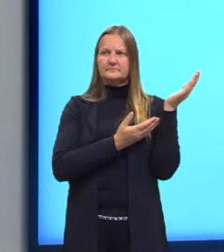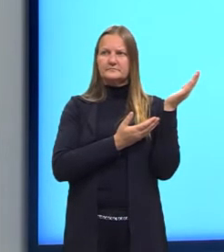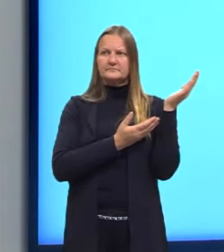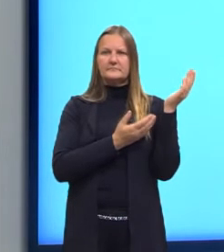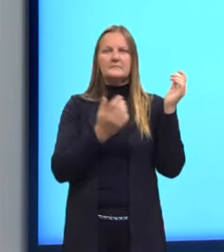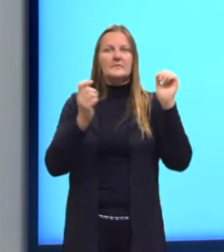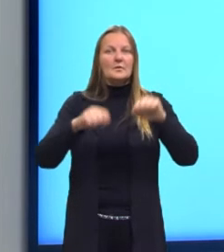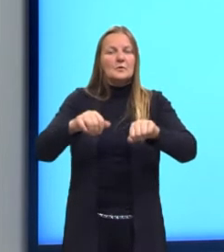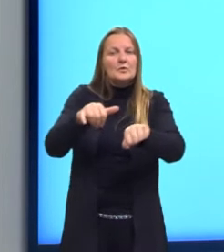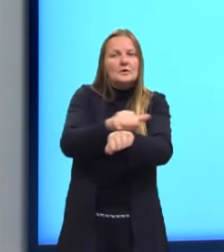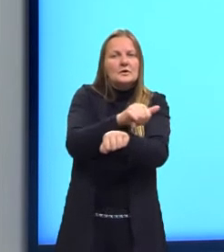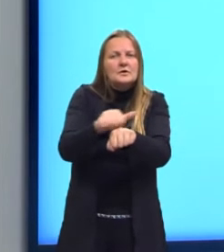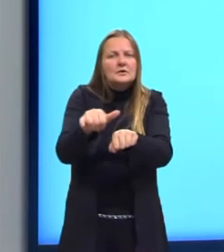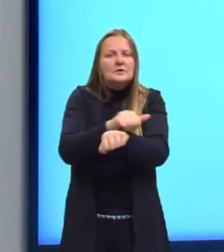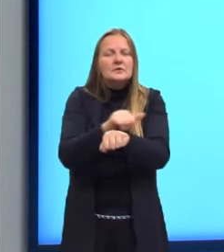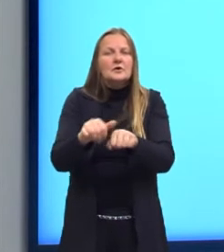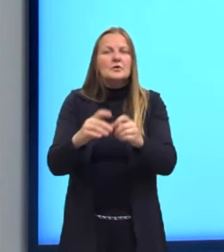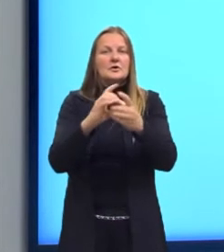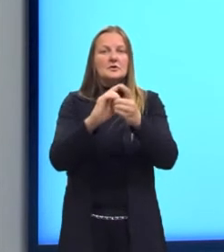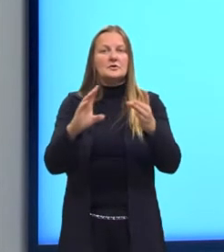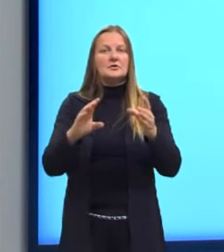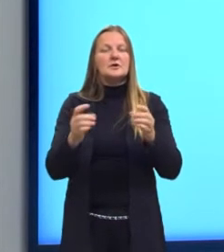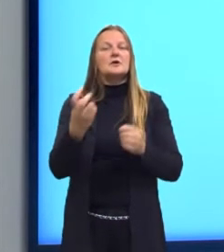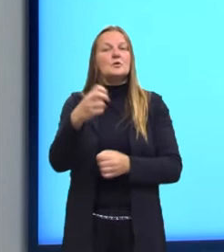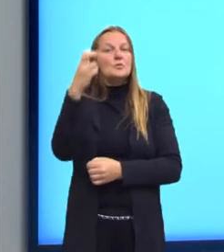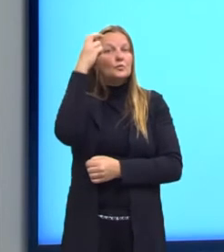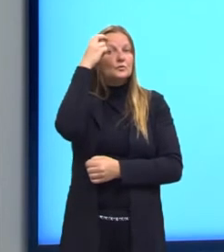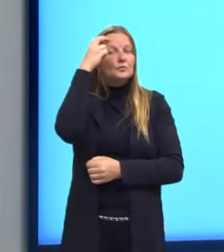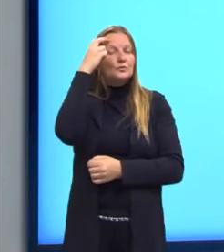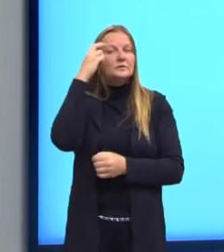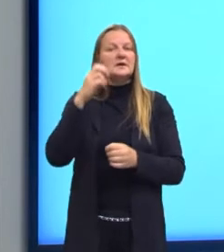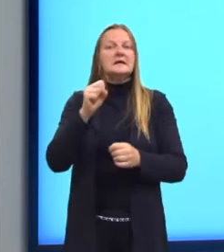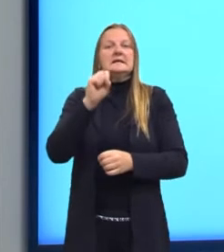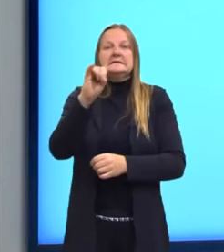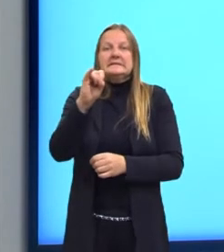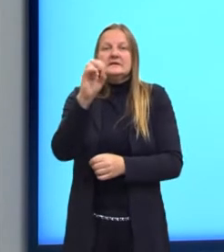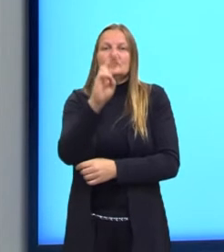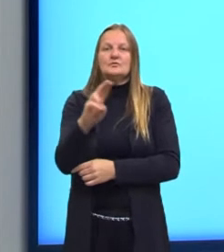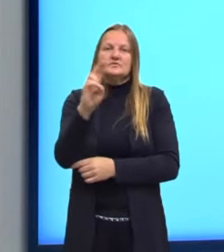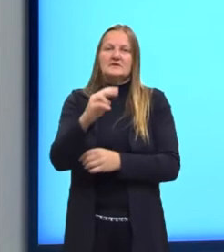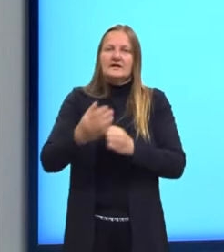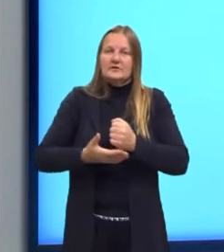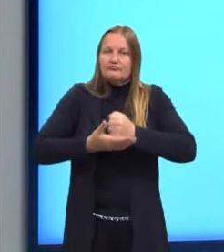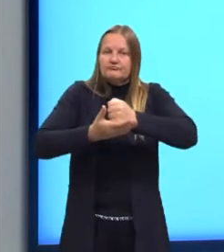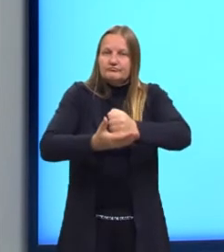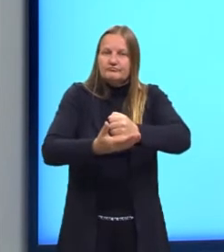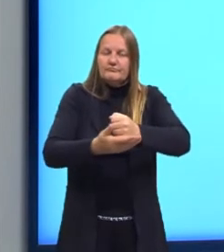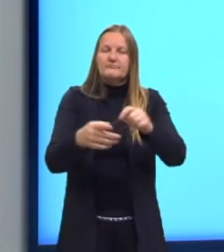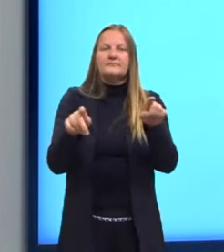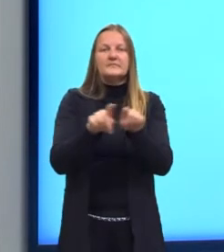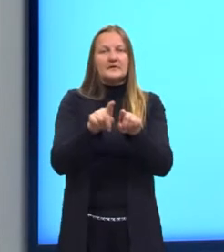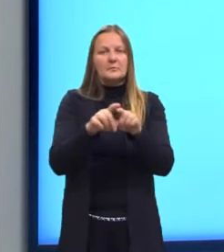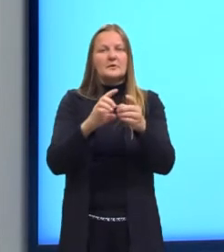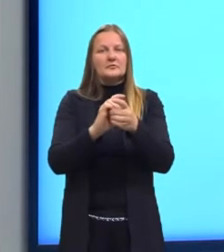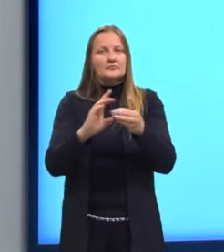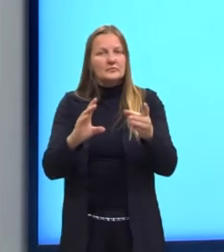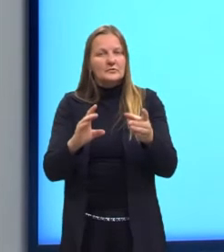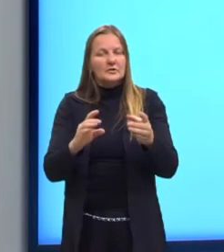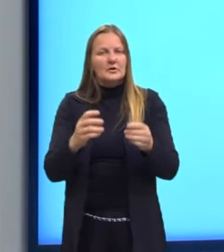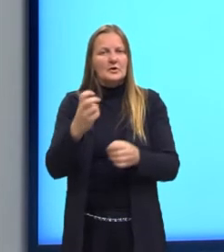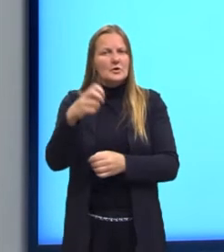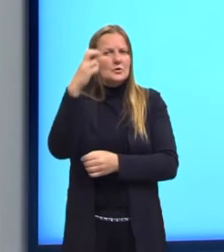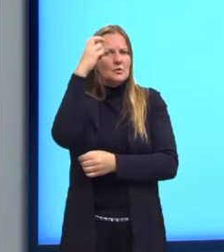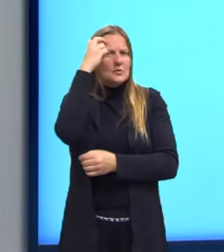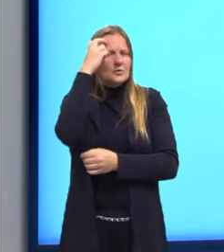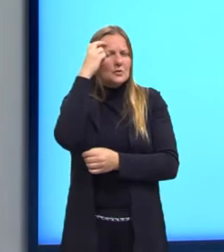a forma e auxiliar de democratização da cultura ser usada de forma auxiliar na democratização de acesso à